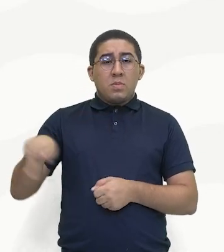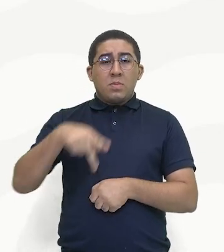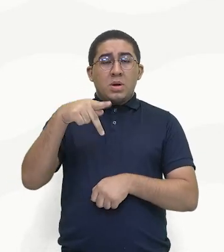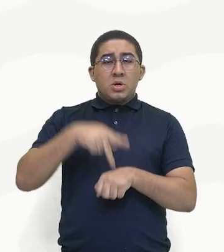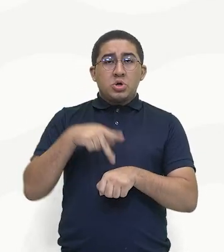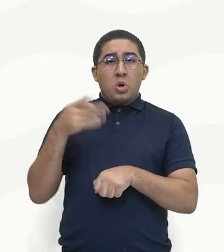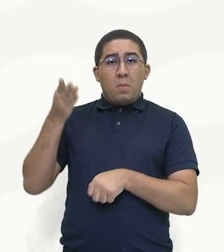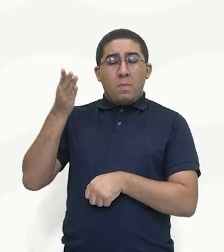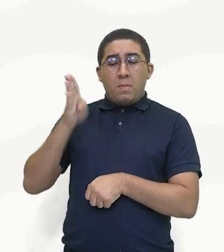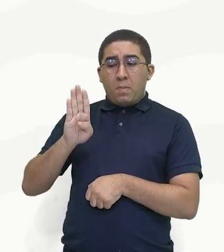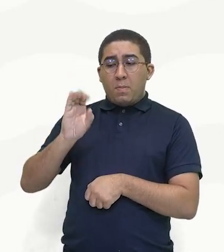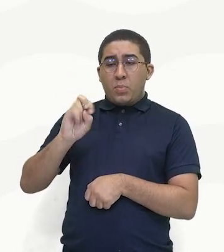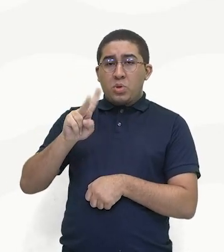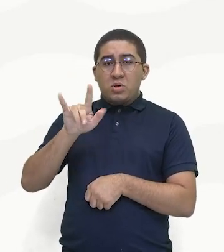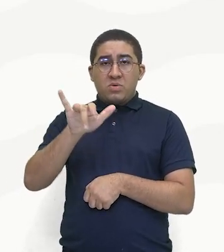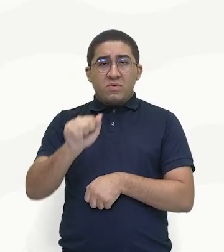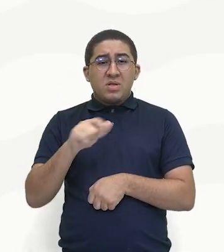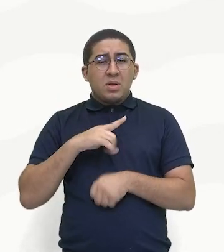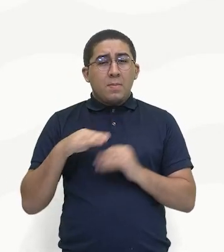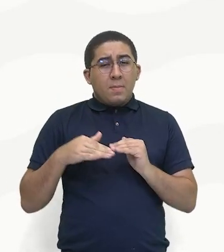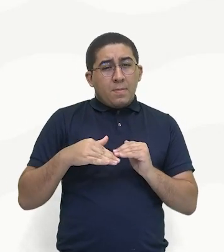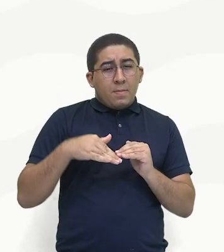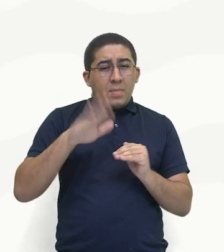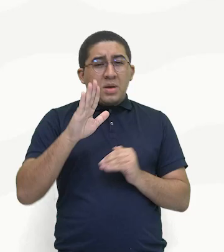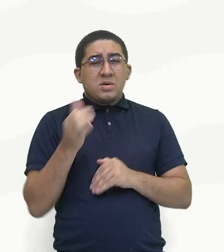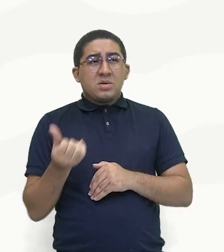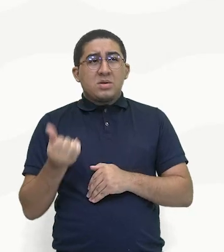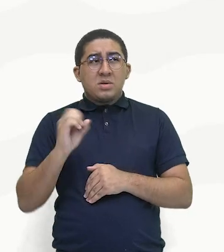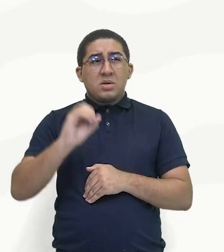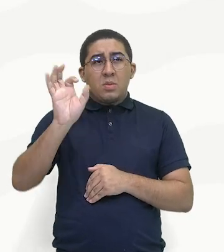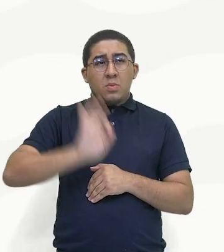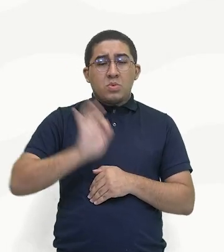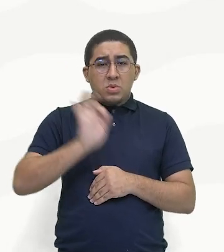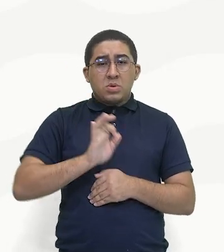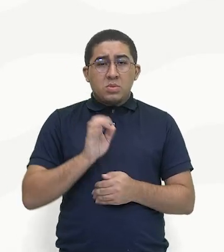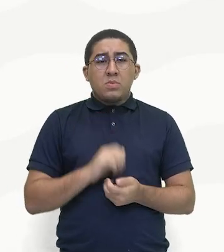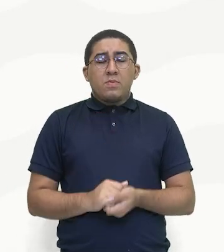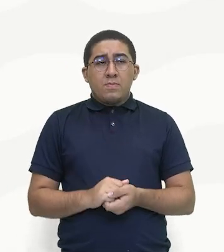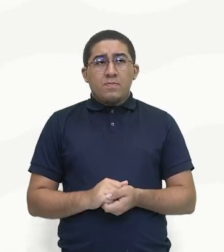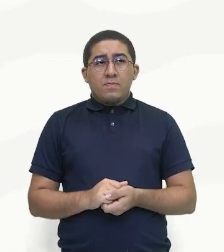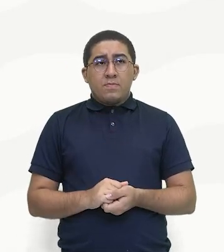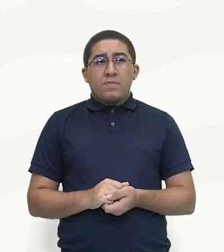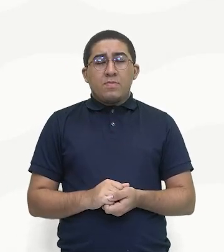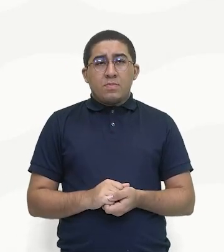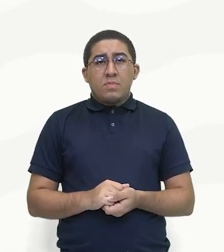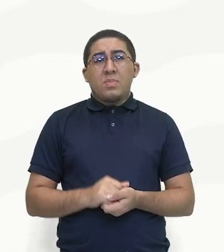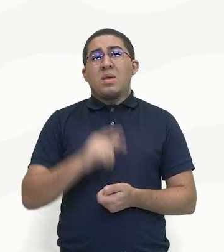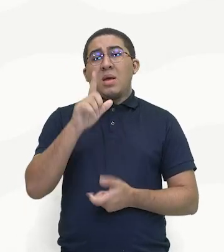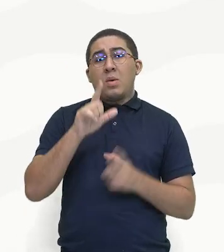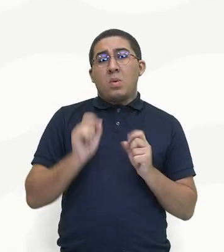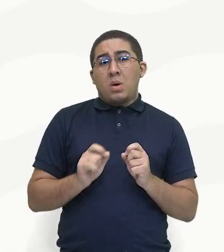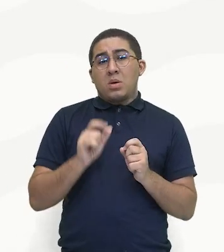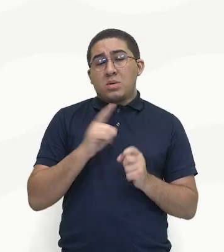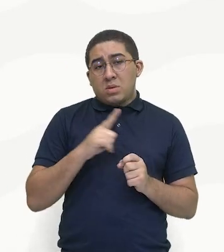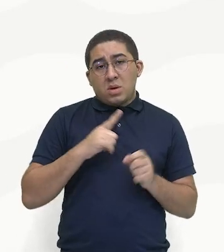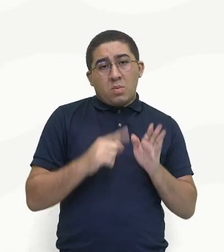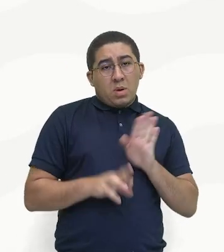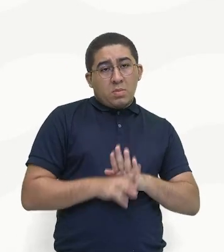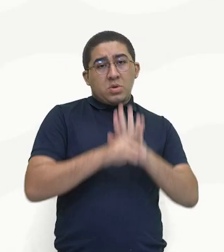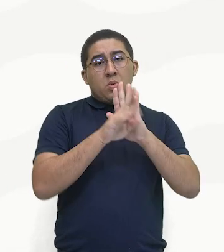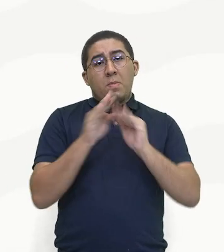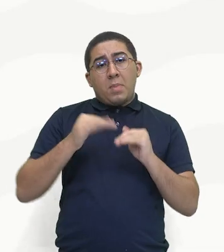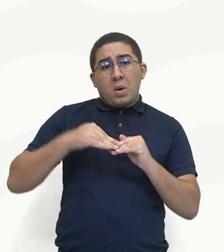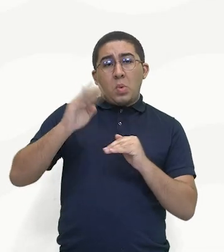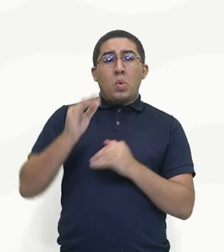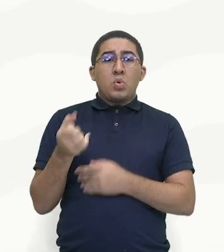de 60% de população indígena. Então, é uma representatividade muito maior do que o que a gente